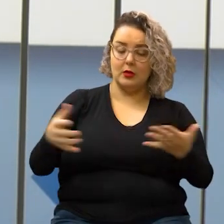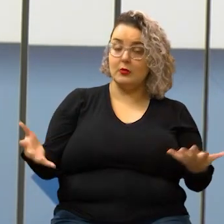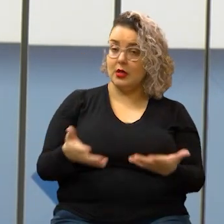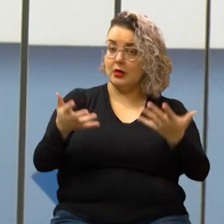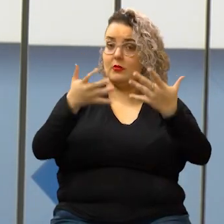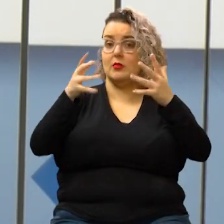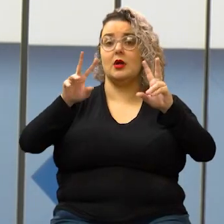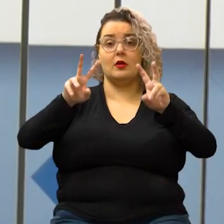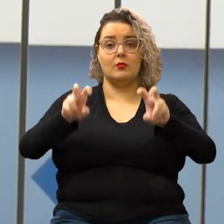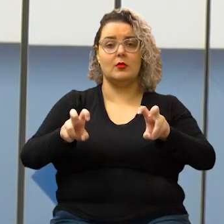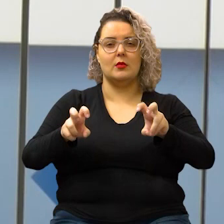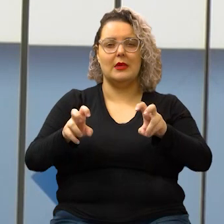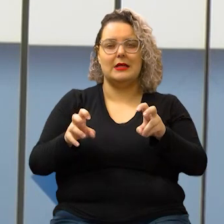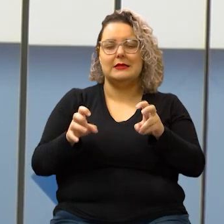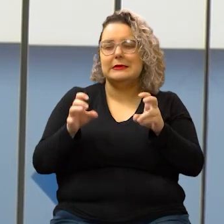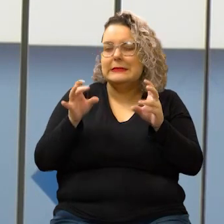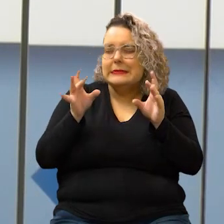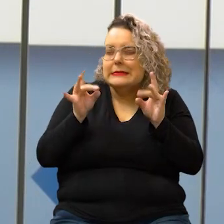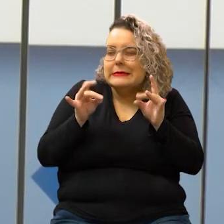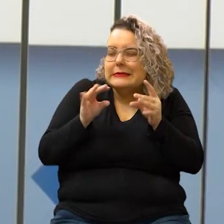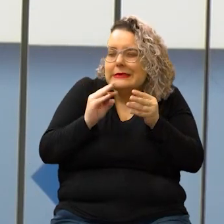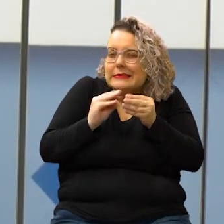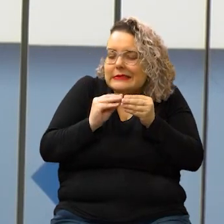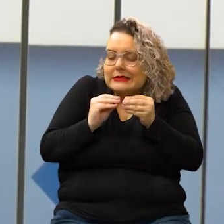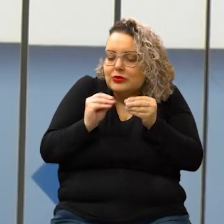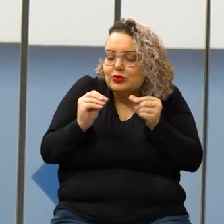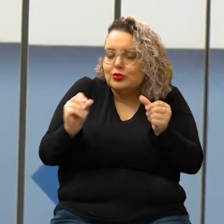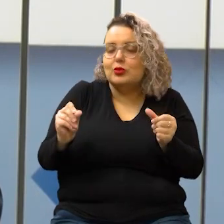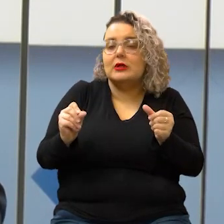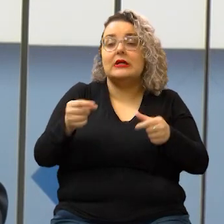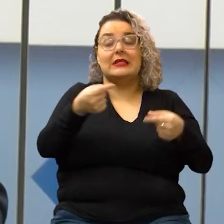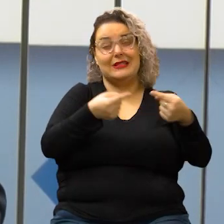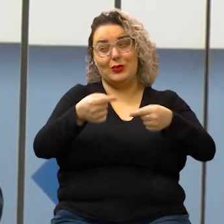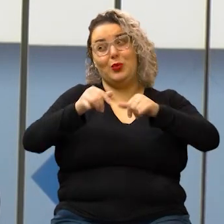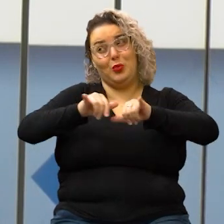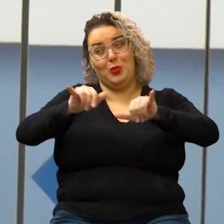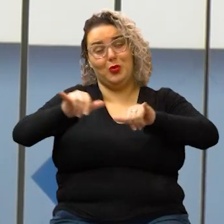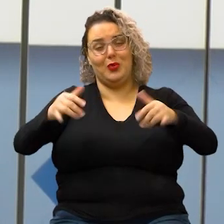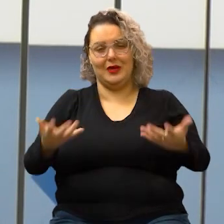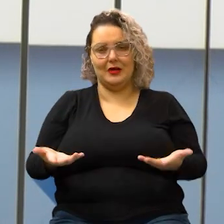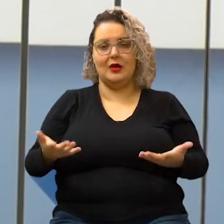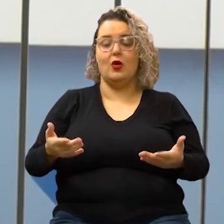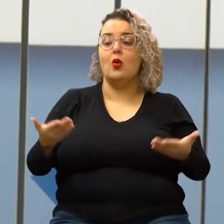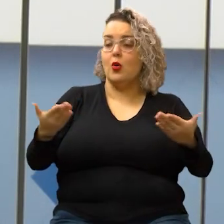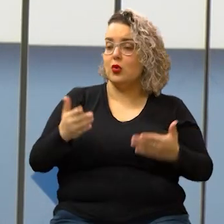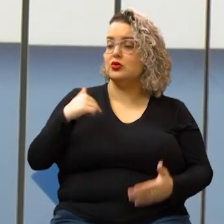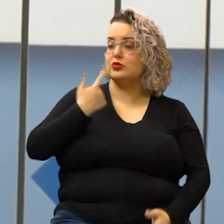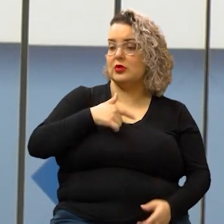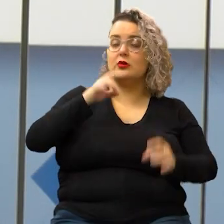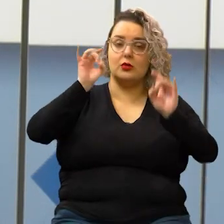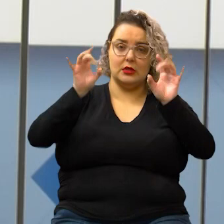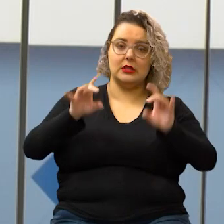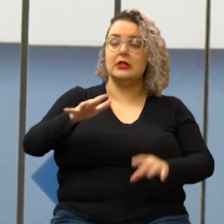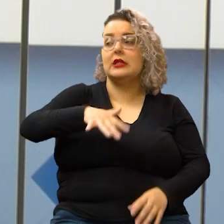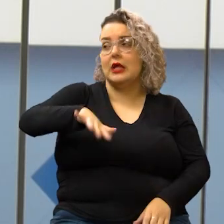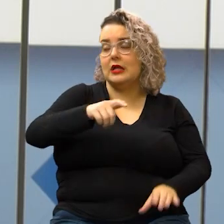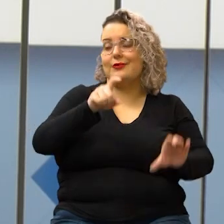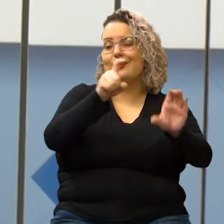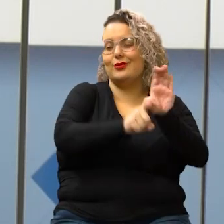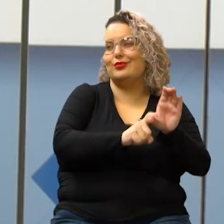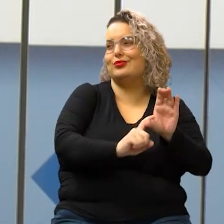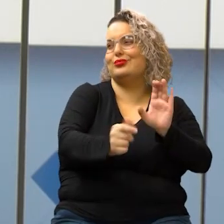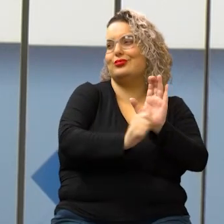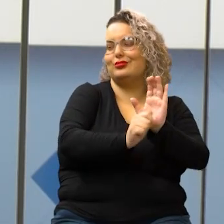esse assunto tão delicado e tão polêmico, né, porque hoje, para nós especialistas na área da dependência